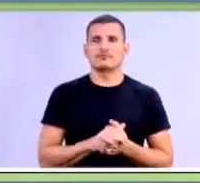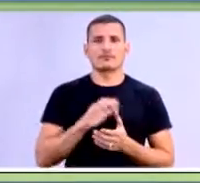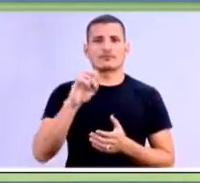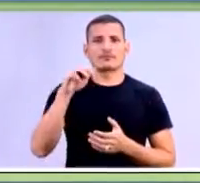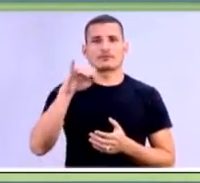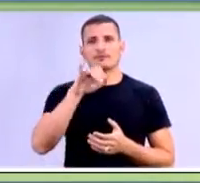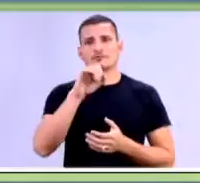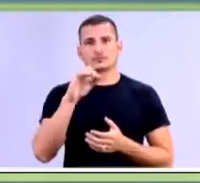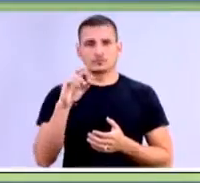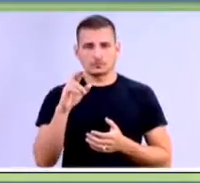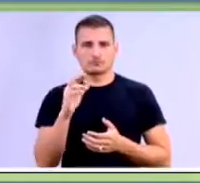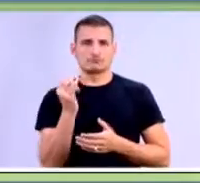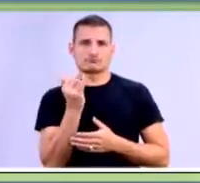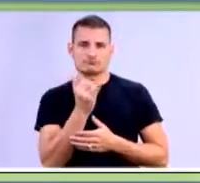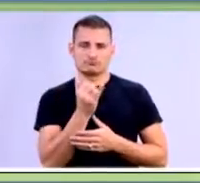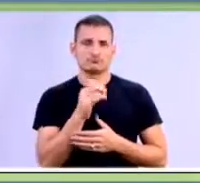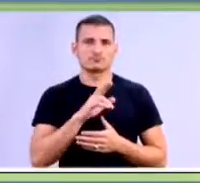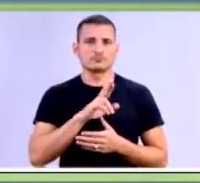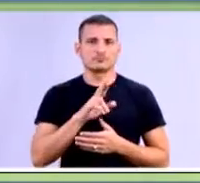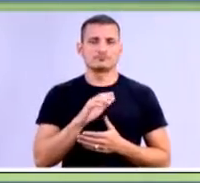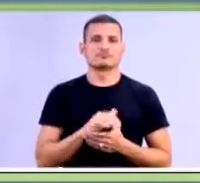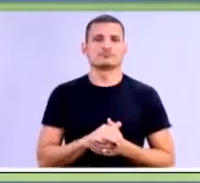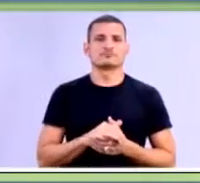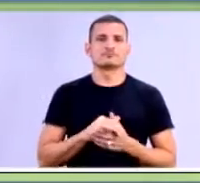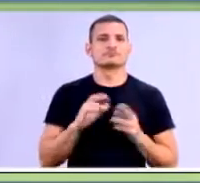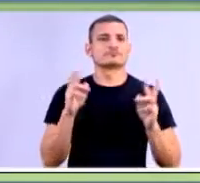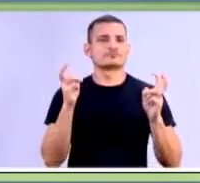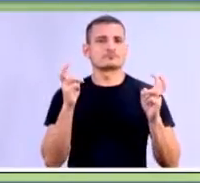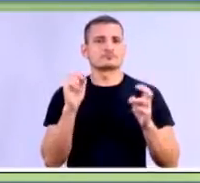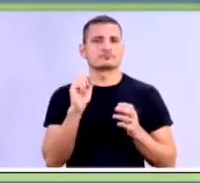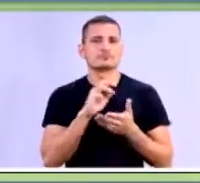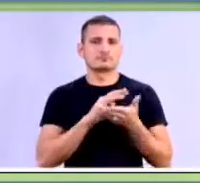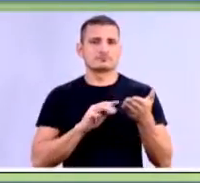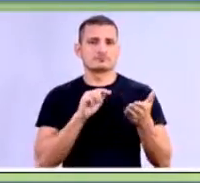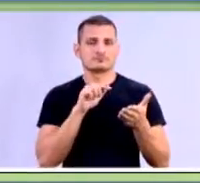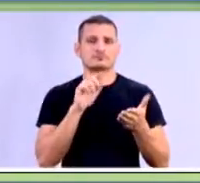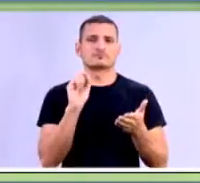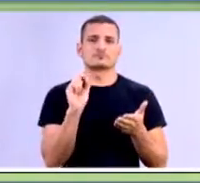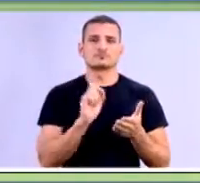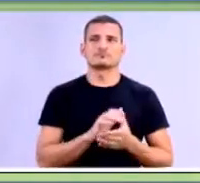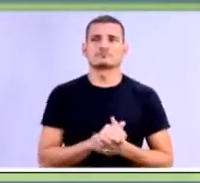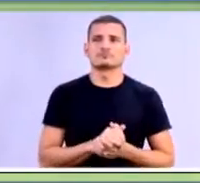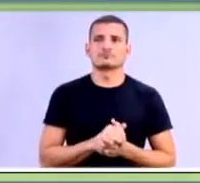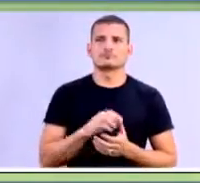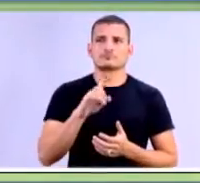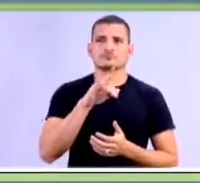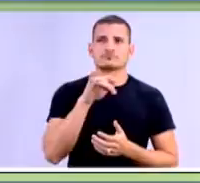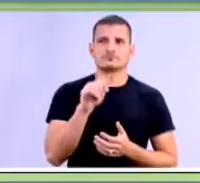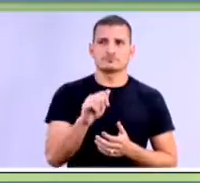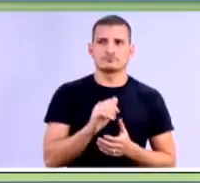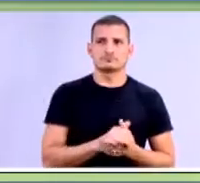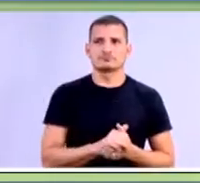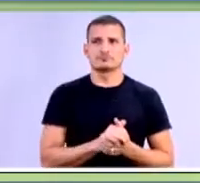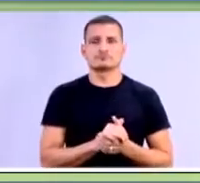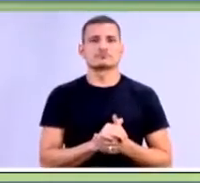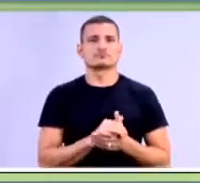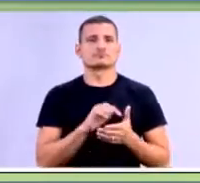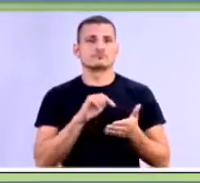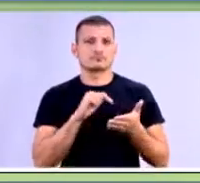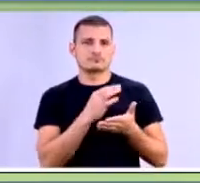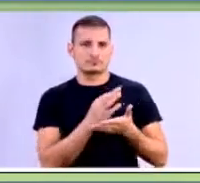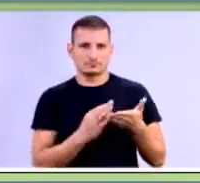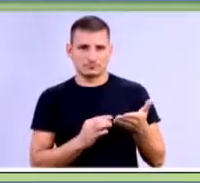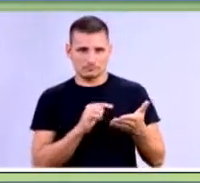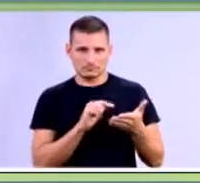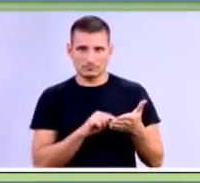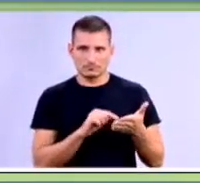nome, cargo ou função, o assunto sobre o que o memorando está tratando, a data, a mensagem em si, o